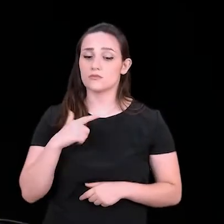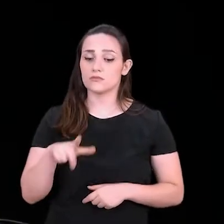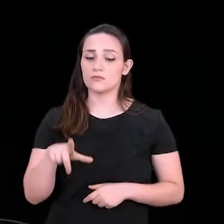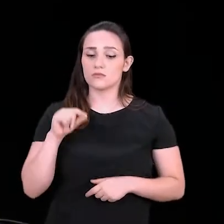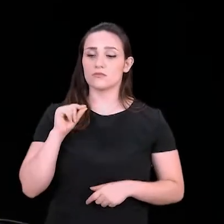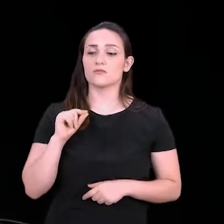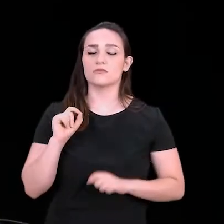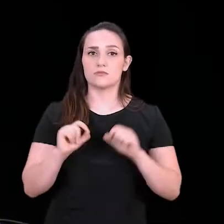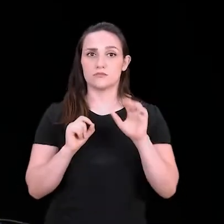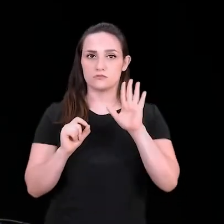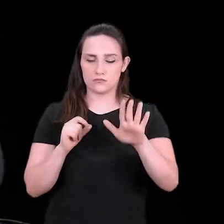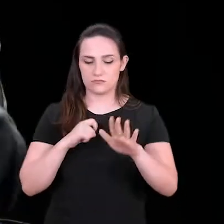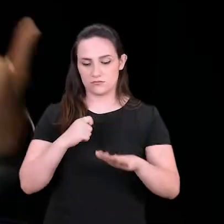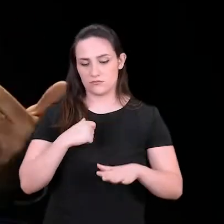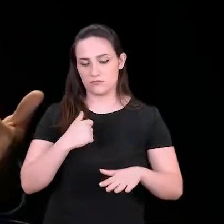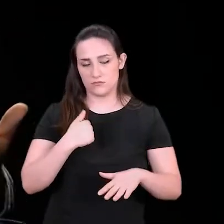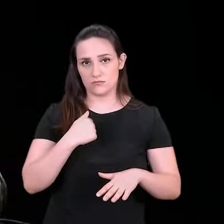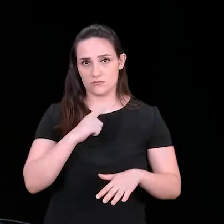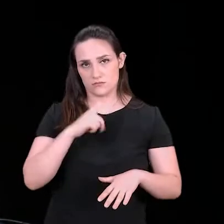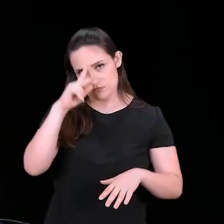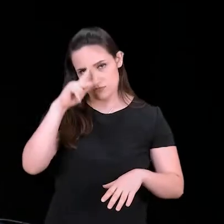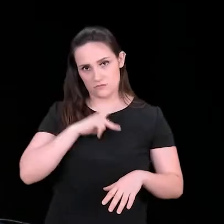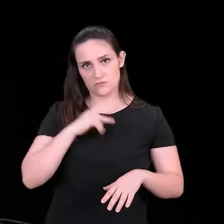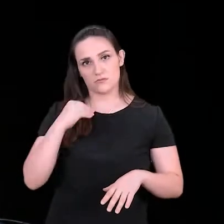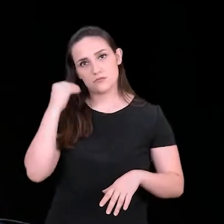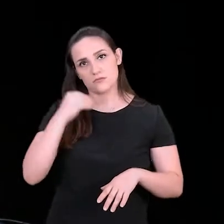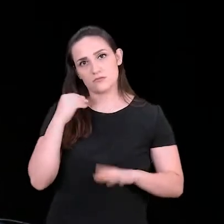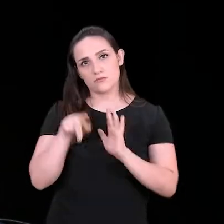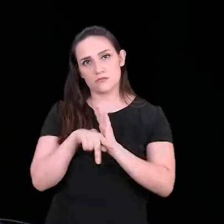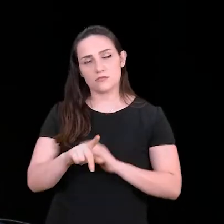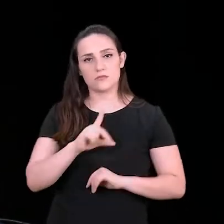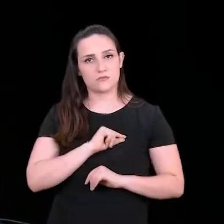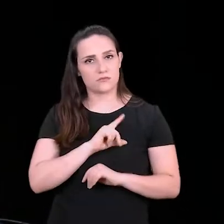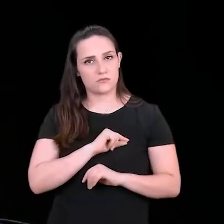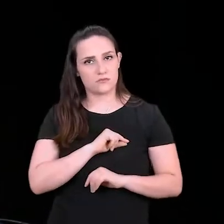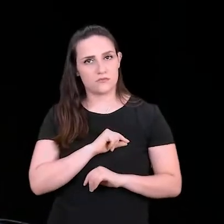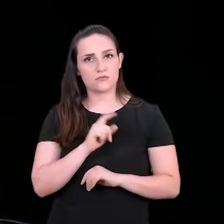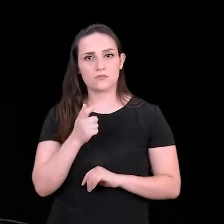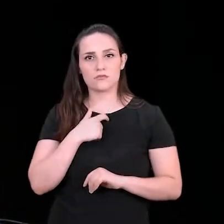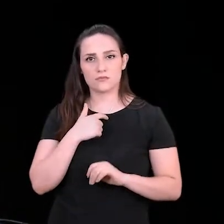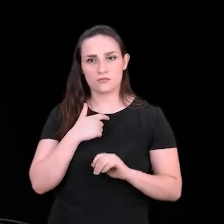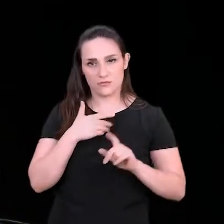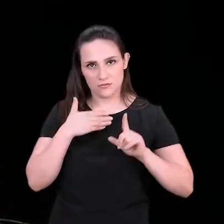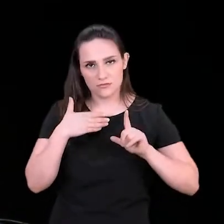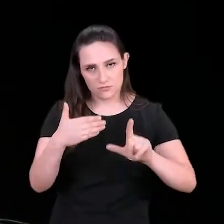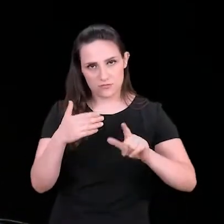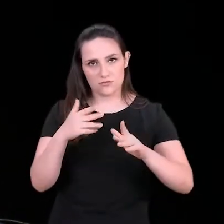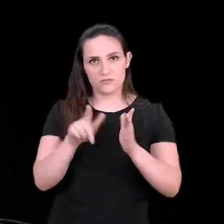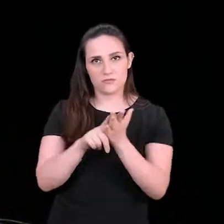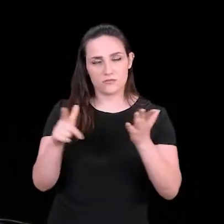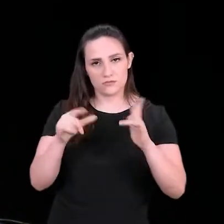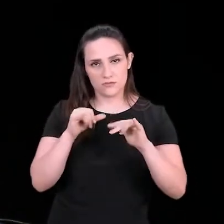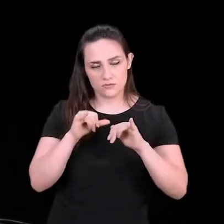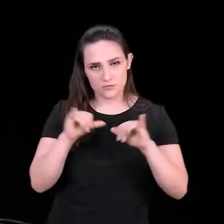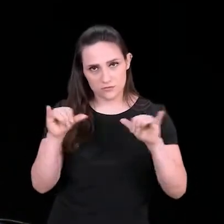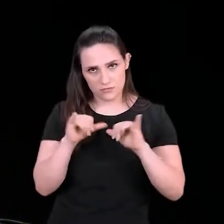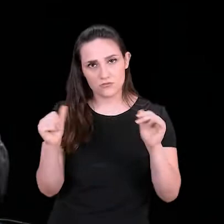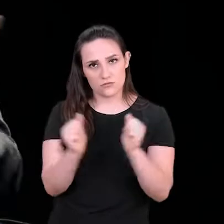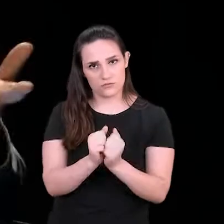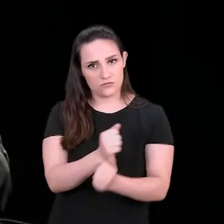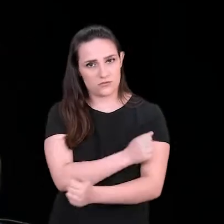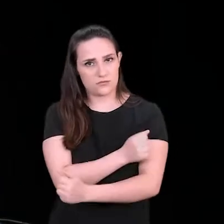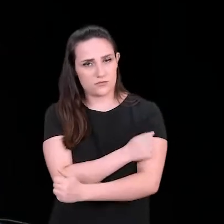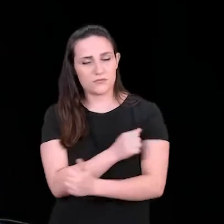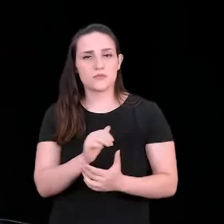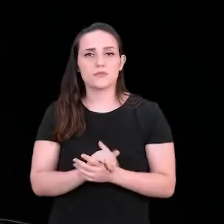uma escolha inicial, porque tem a minha experiência como professor na Universidade Católica, de transmissão ao vivo de conteúdo jornalístico,